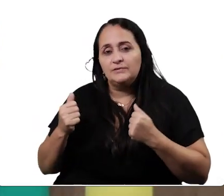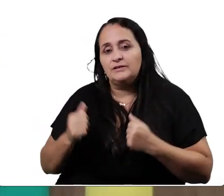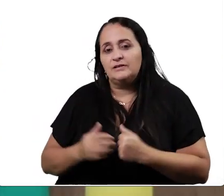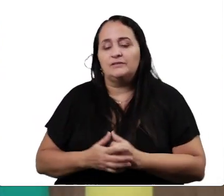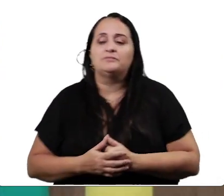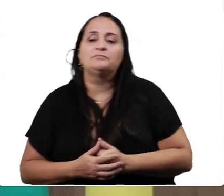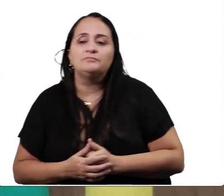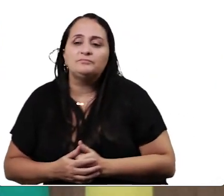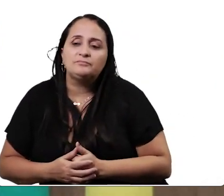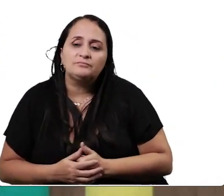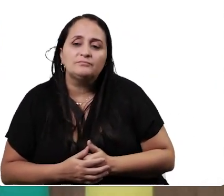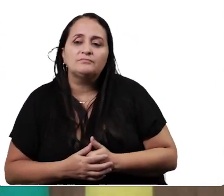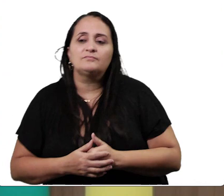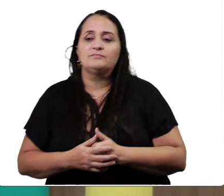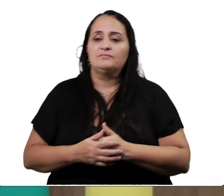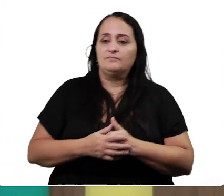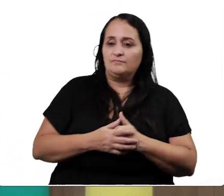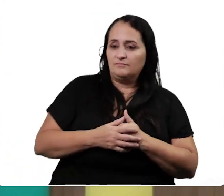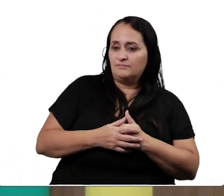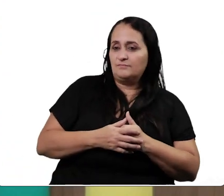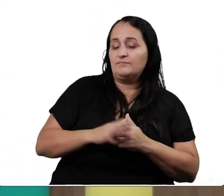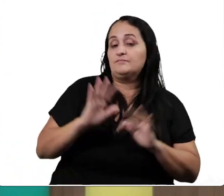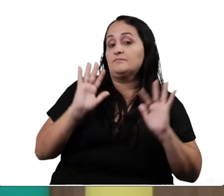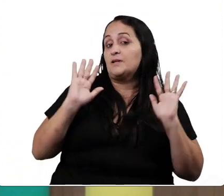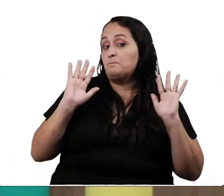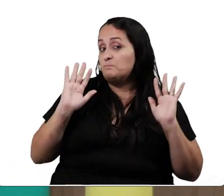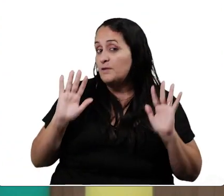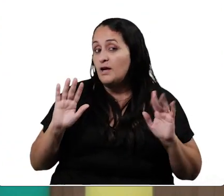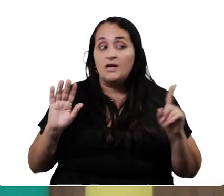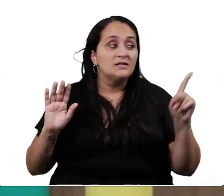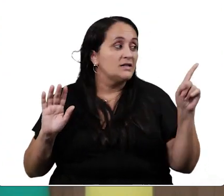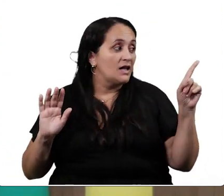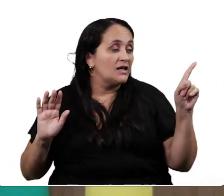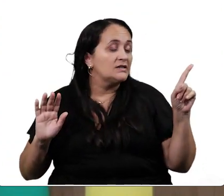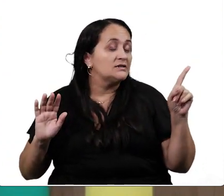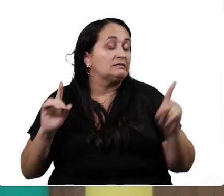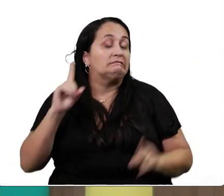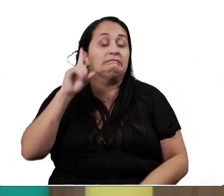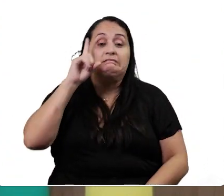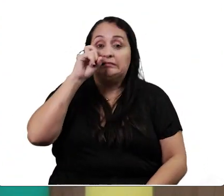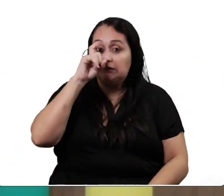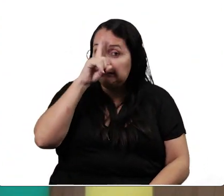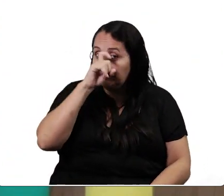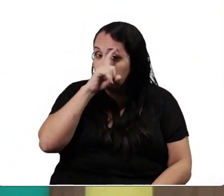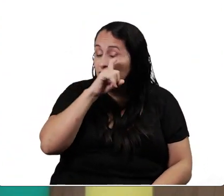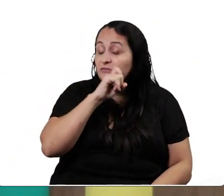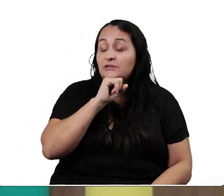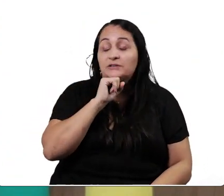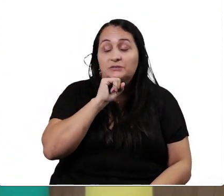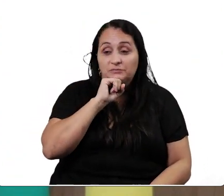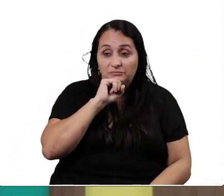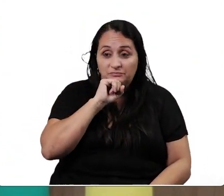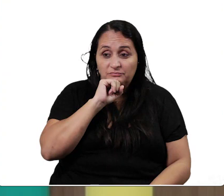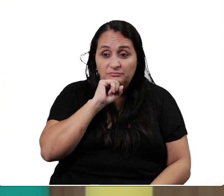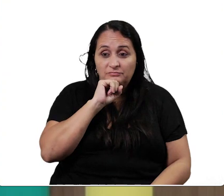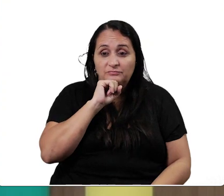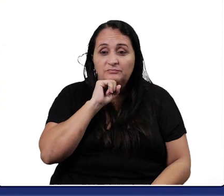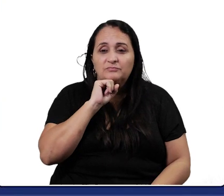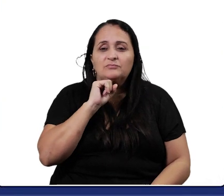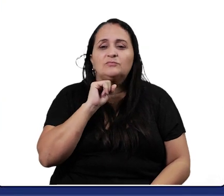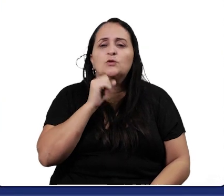lá. Essa eu acho mais difícil. Tenha muita atenção em relação a